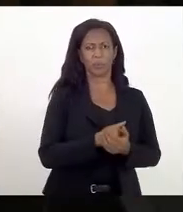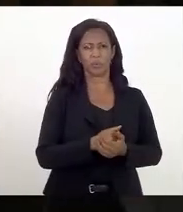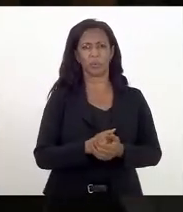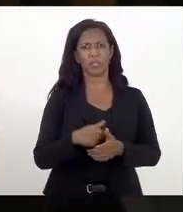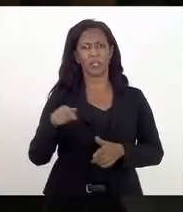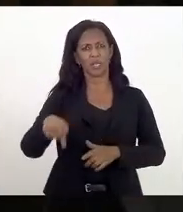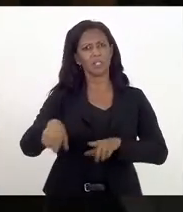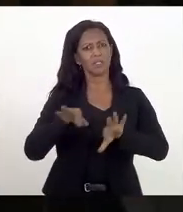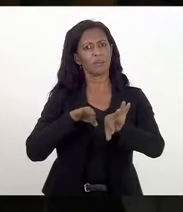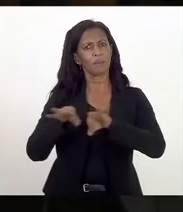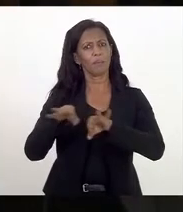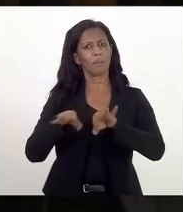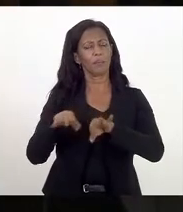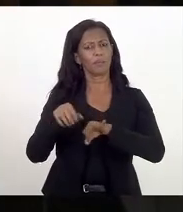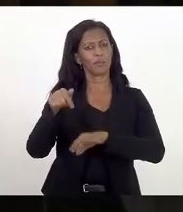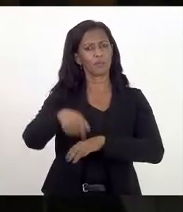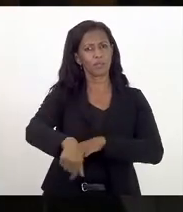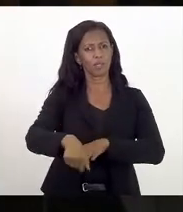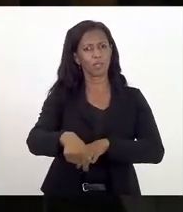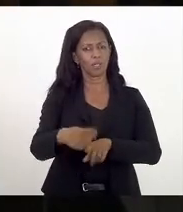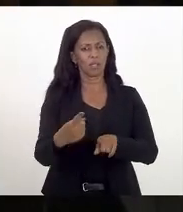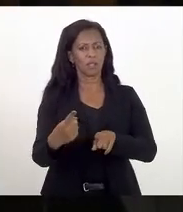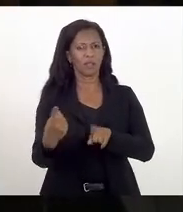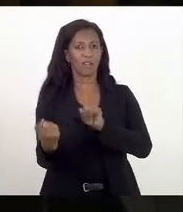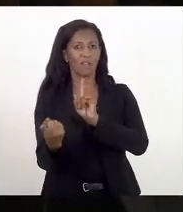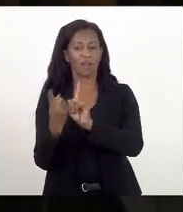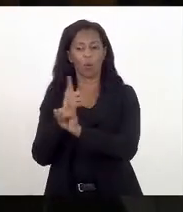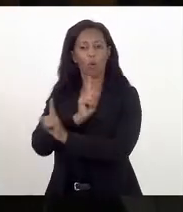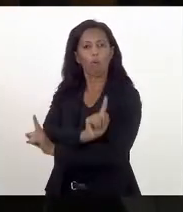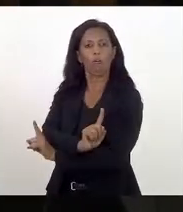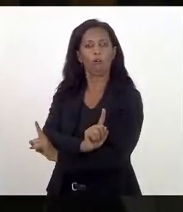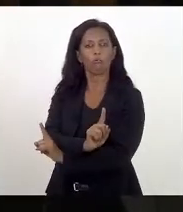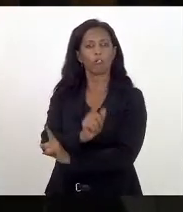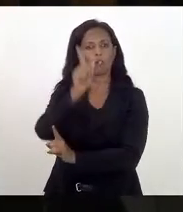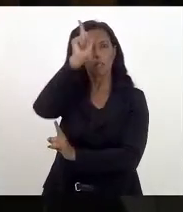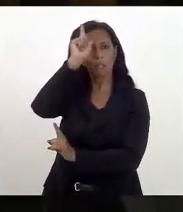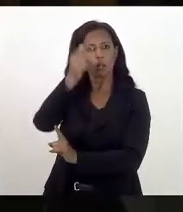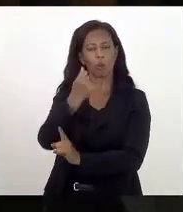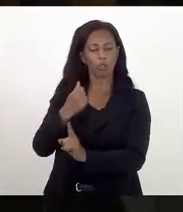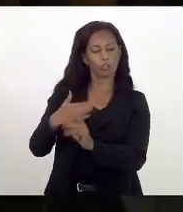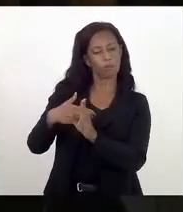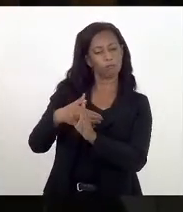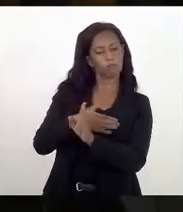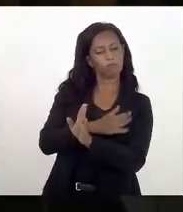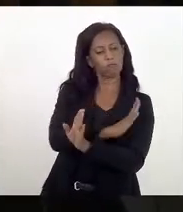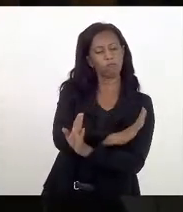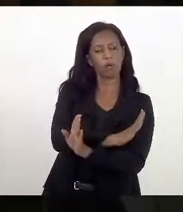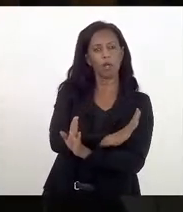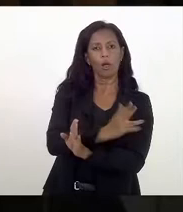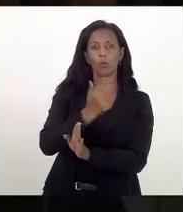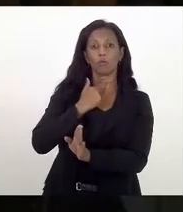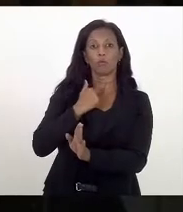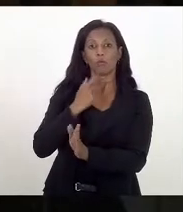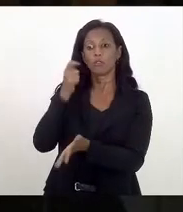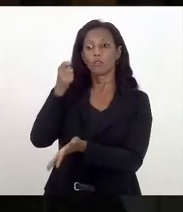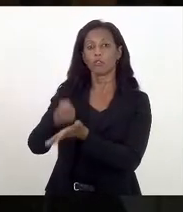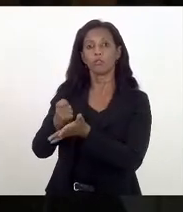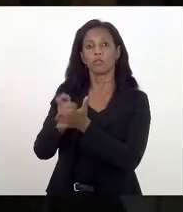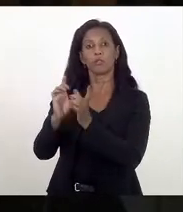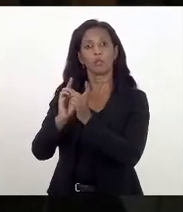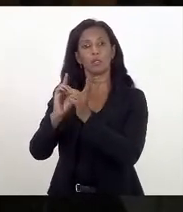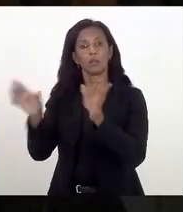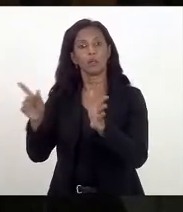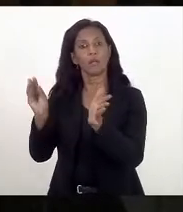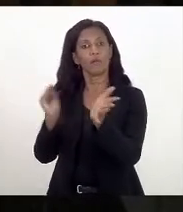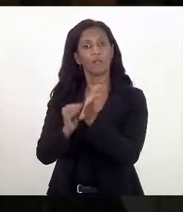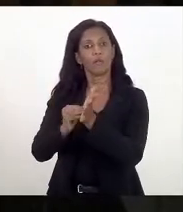esse projeto aqui, rema contra a maré, vai de encontro a essa lógica. Não é possível garantir democracia sem justiça